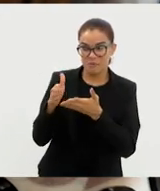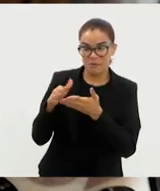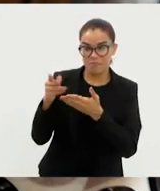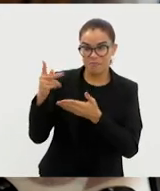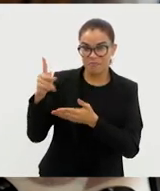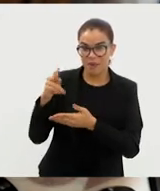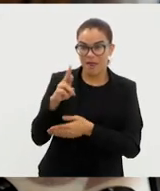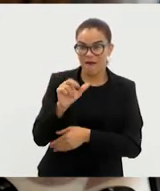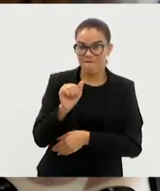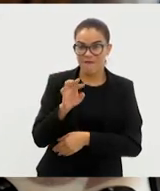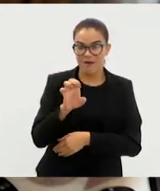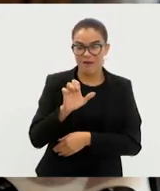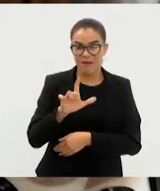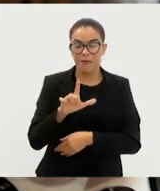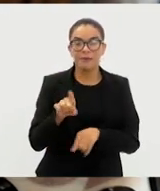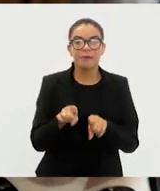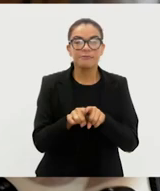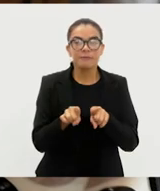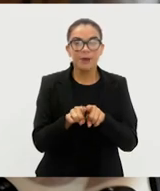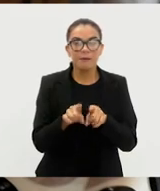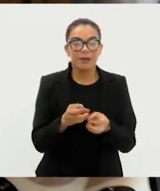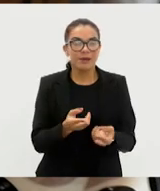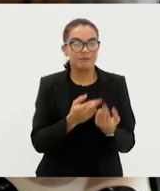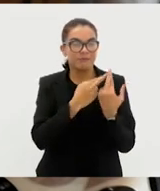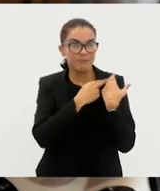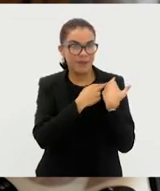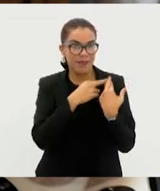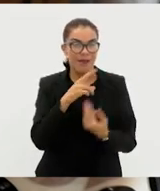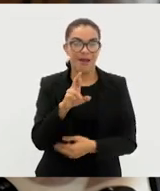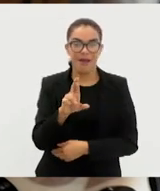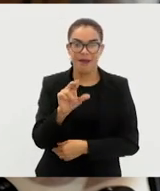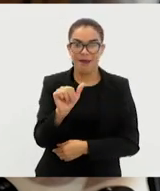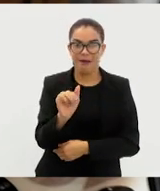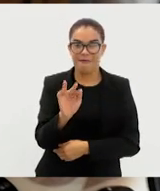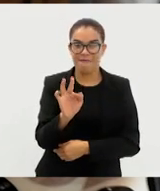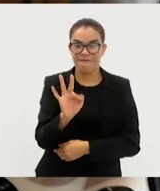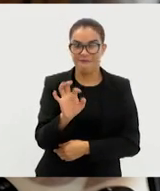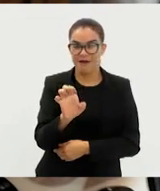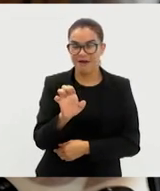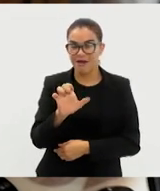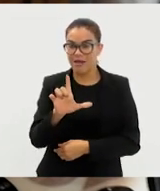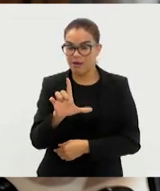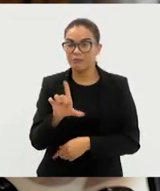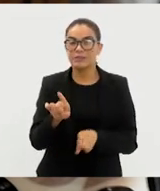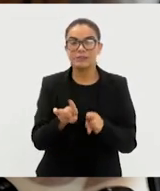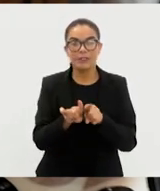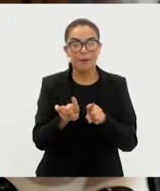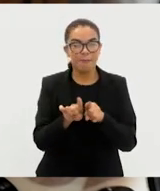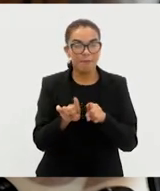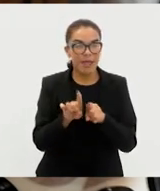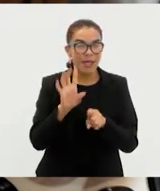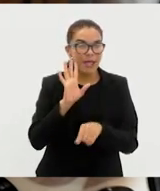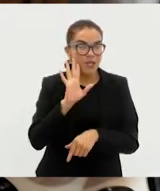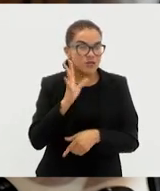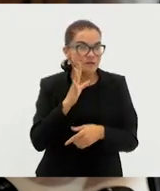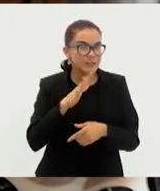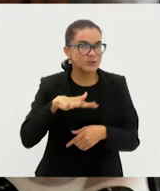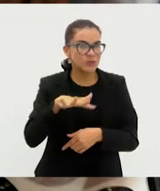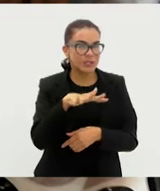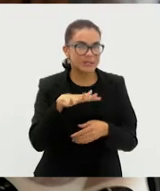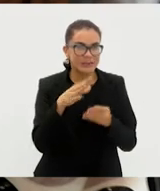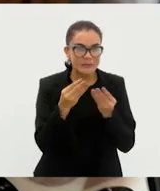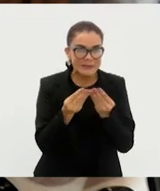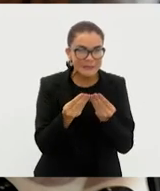aqui, exatamente por responsabilidade do Rafael, um cerol fino nas emendas,